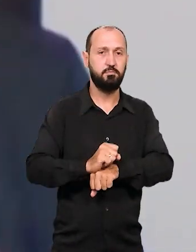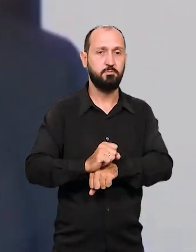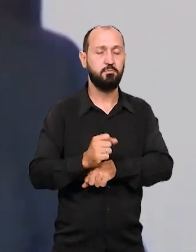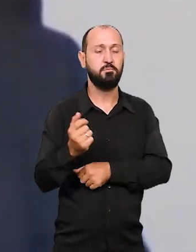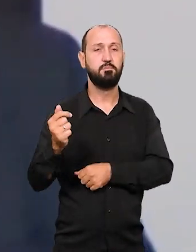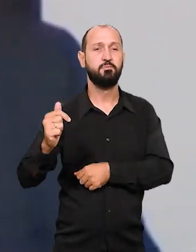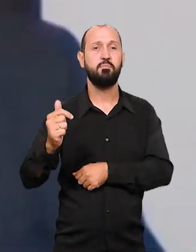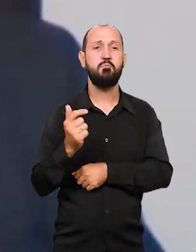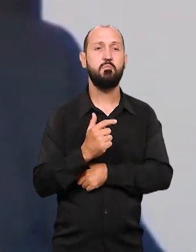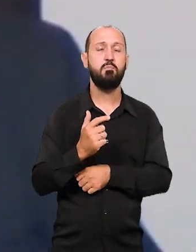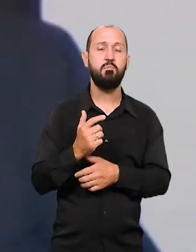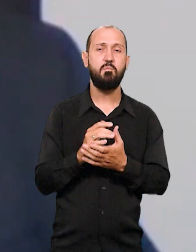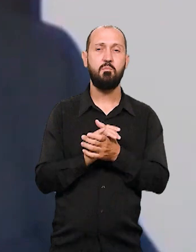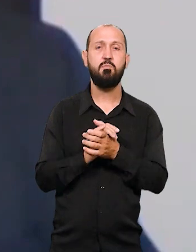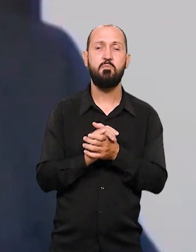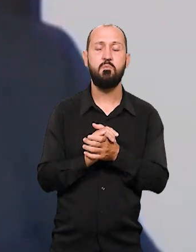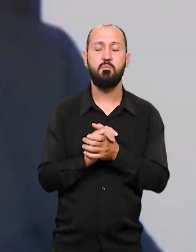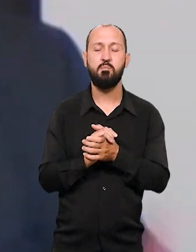HIV daquele